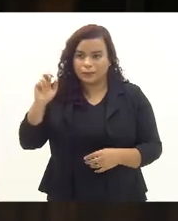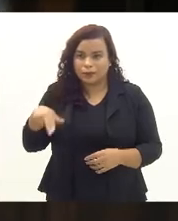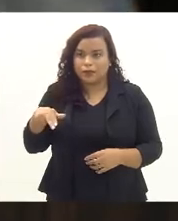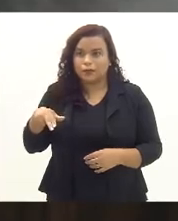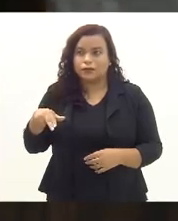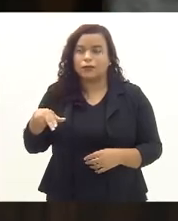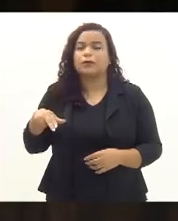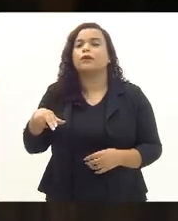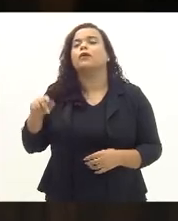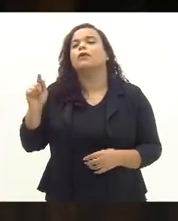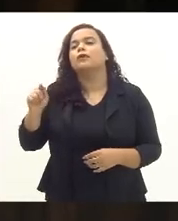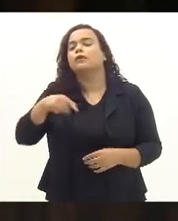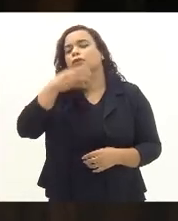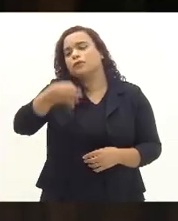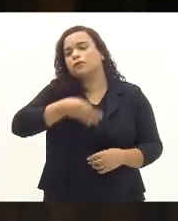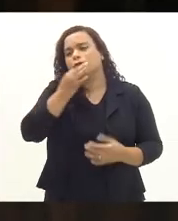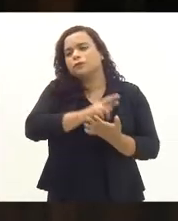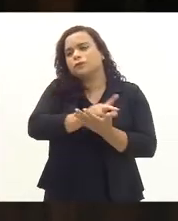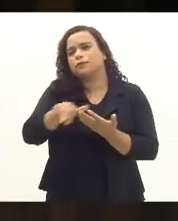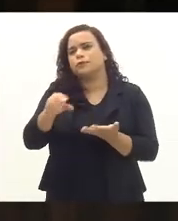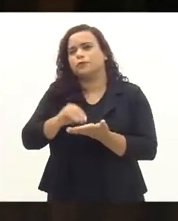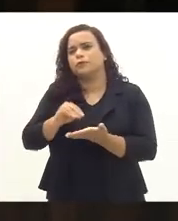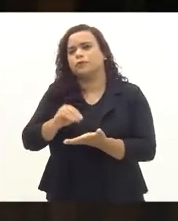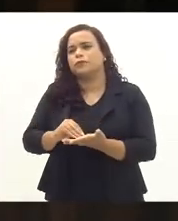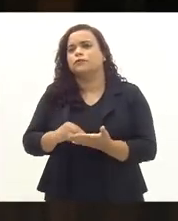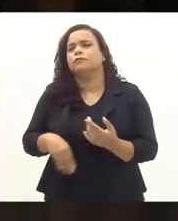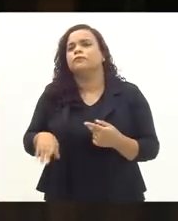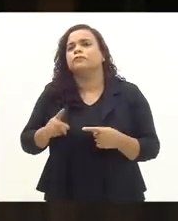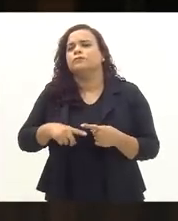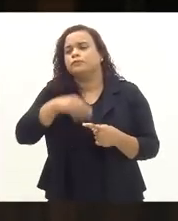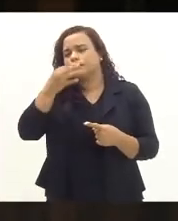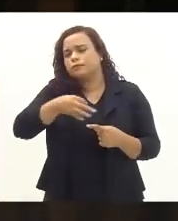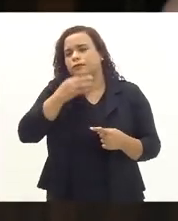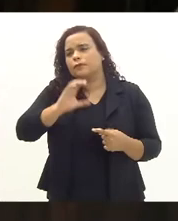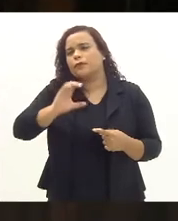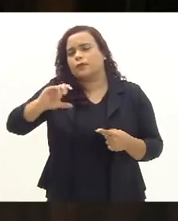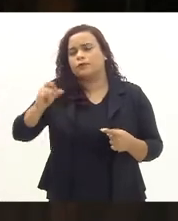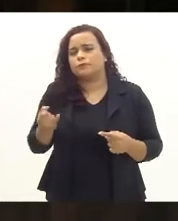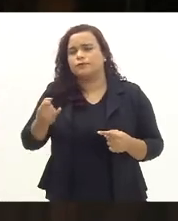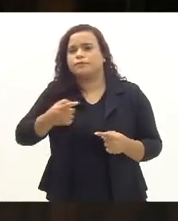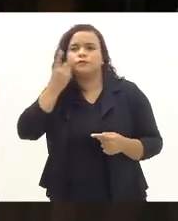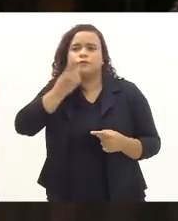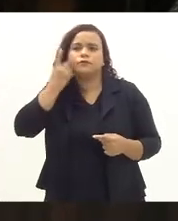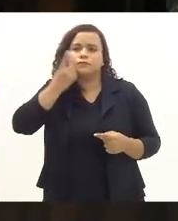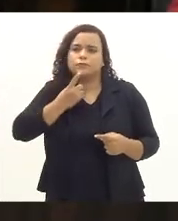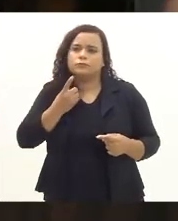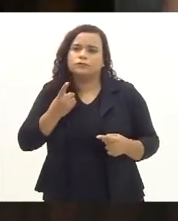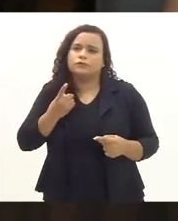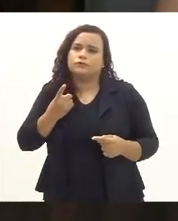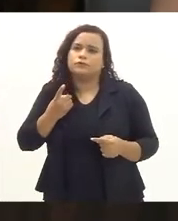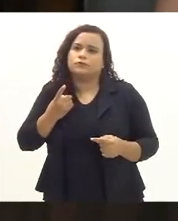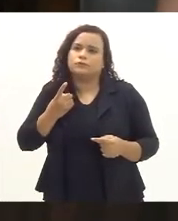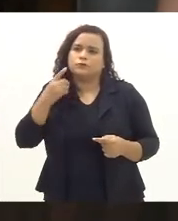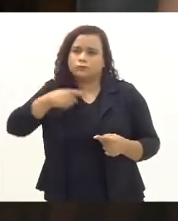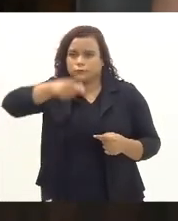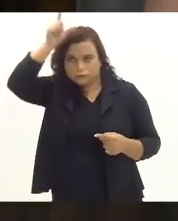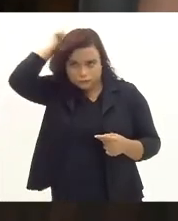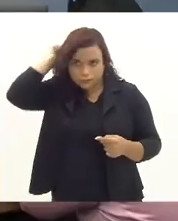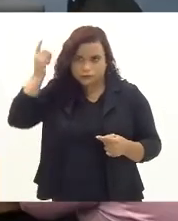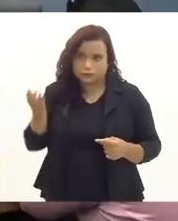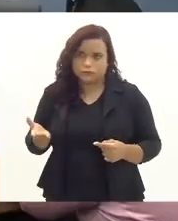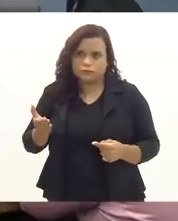justiças de normas internas e proposições externas para emitir parecer pela comissão de construção Justiça Deputado Luiz